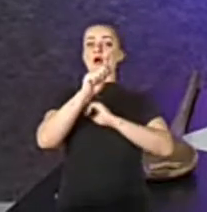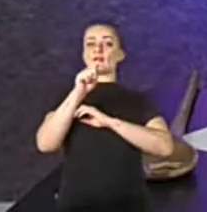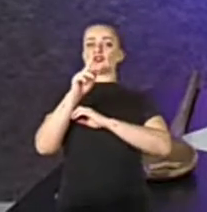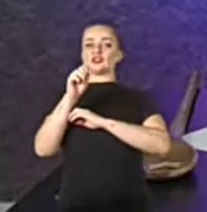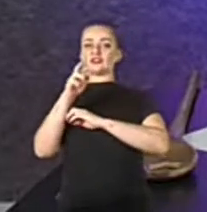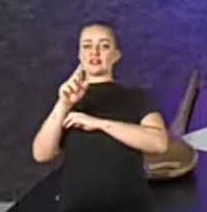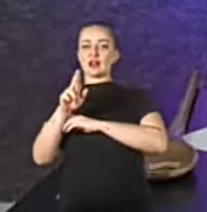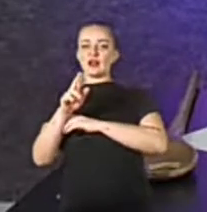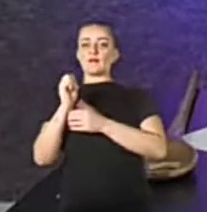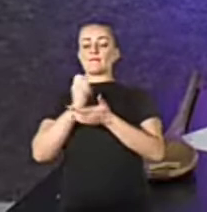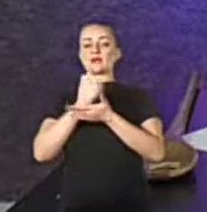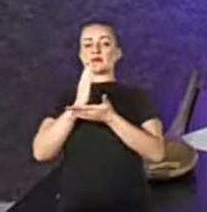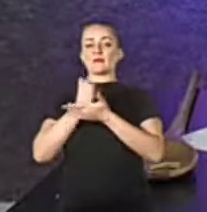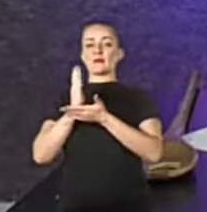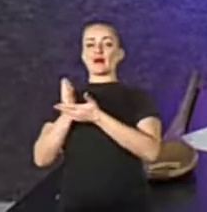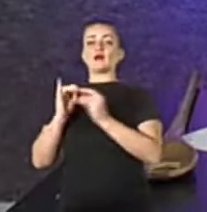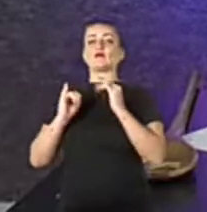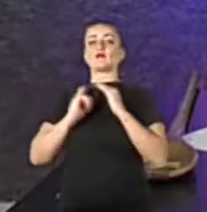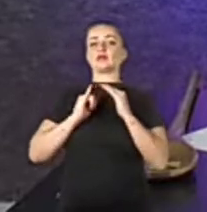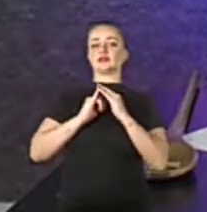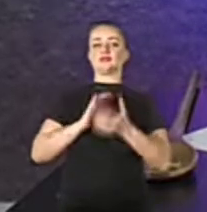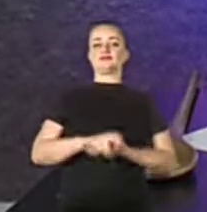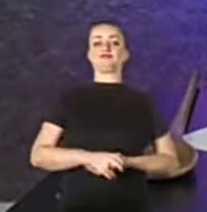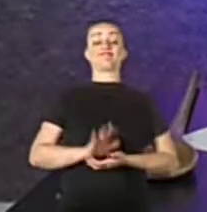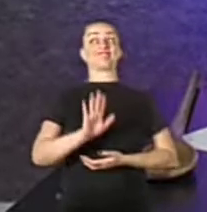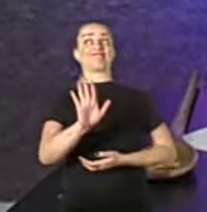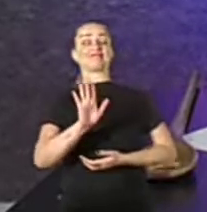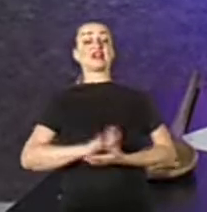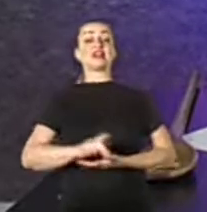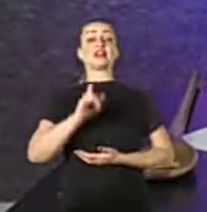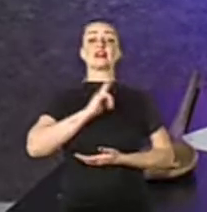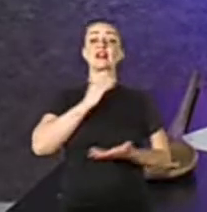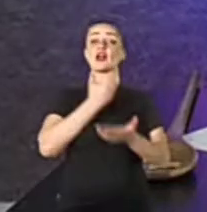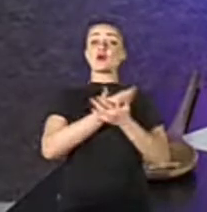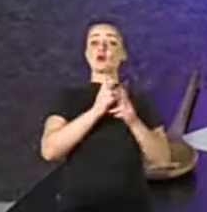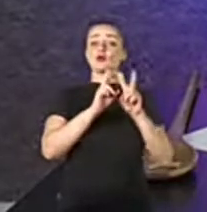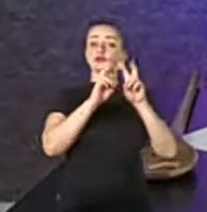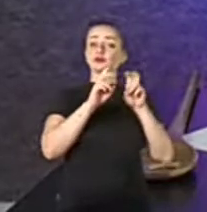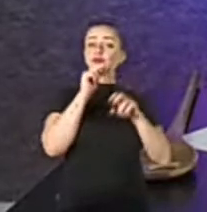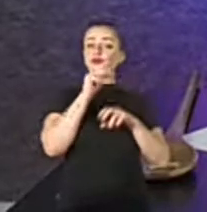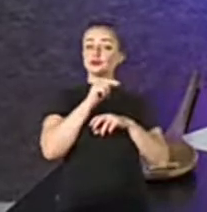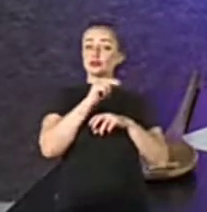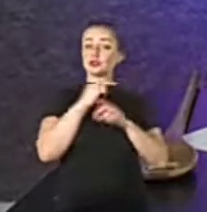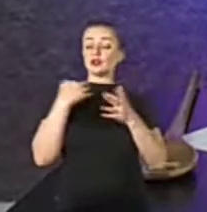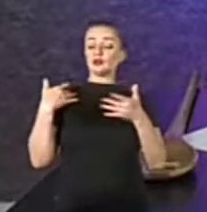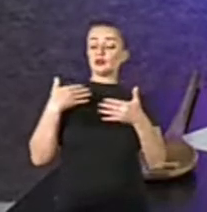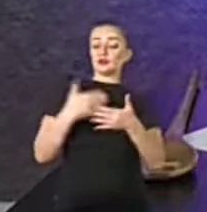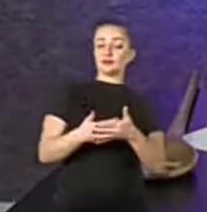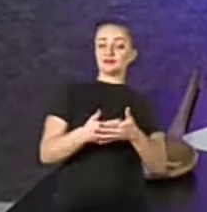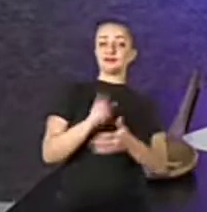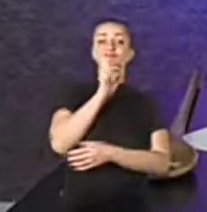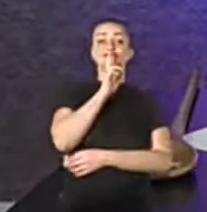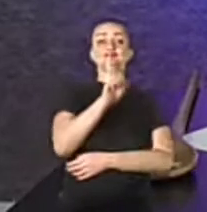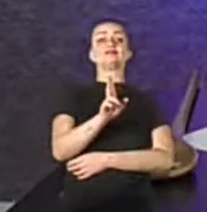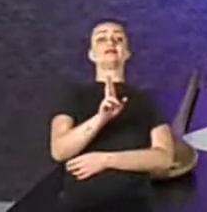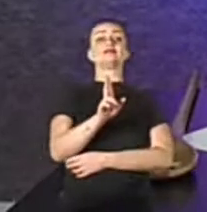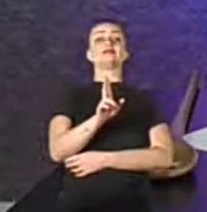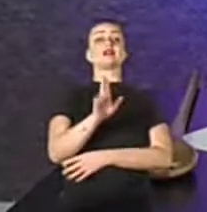financiamento imobiliário Zacarias tem uma aula sobre isso na jornada e a resposta é